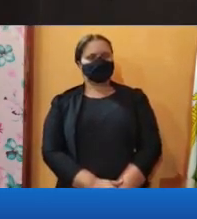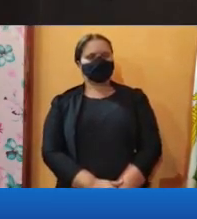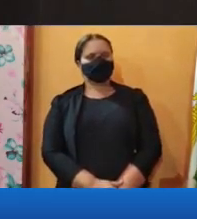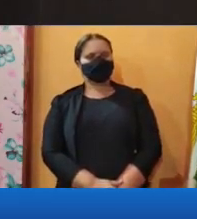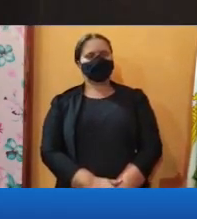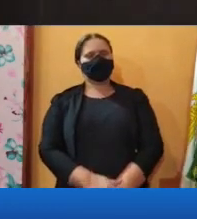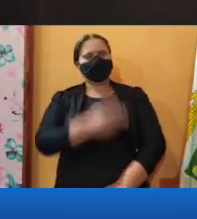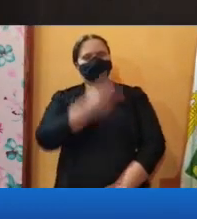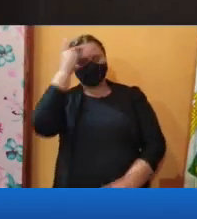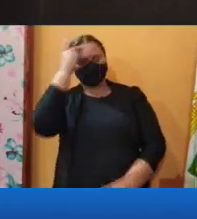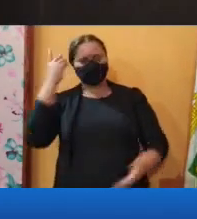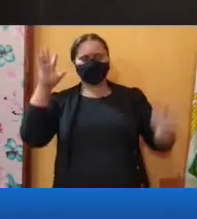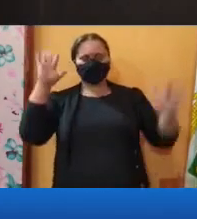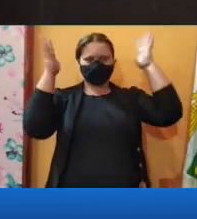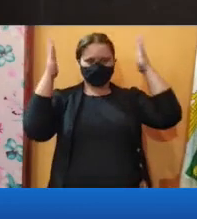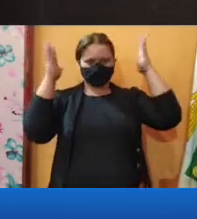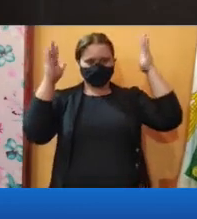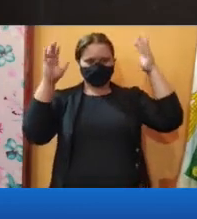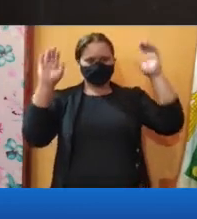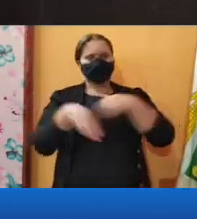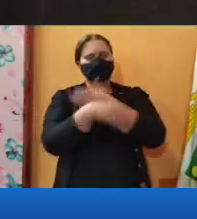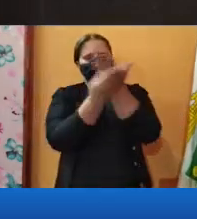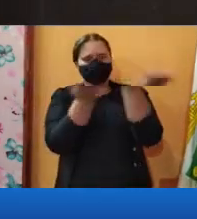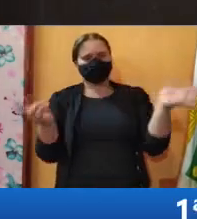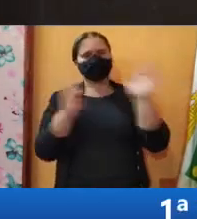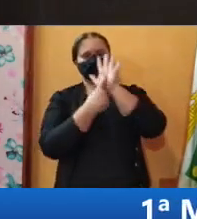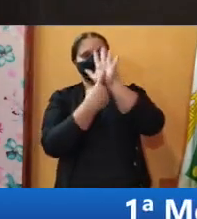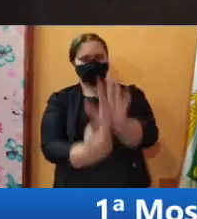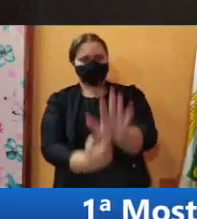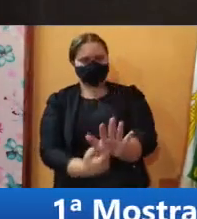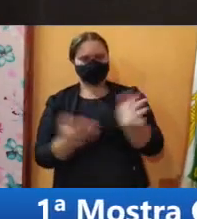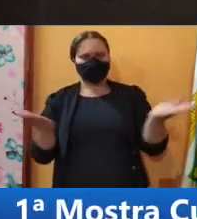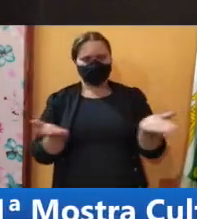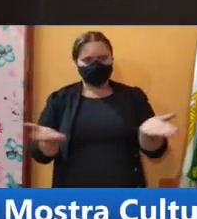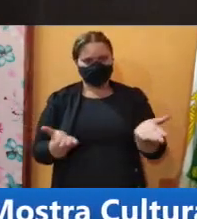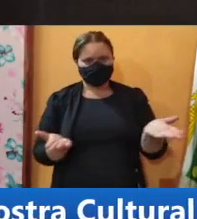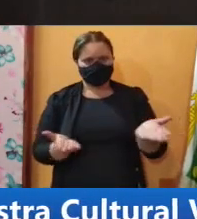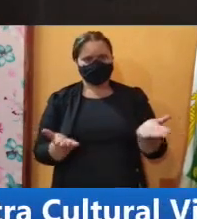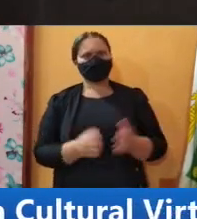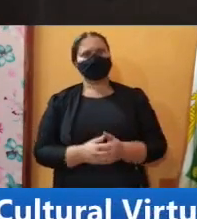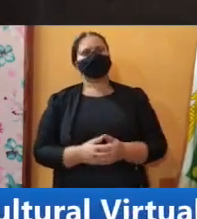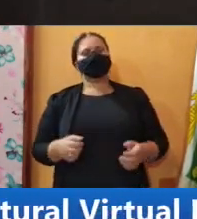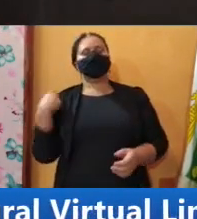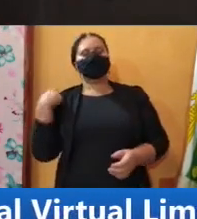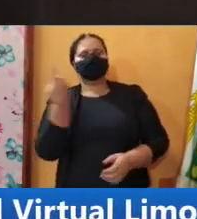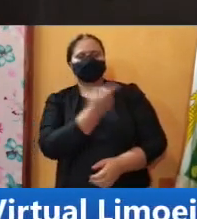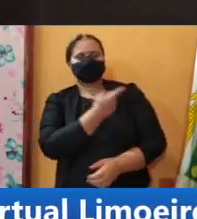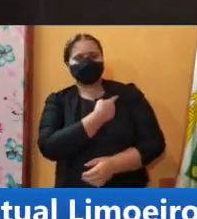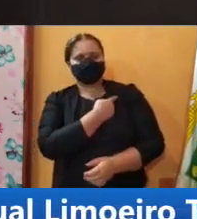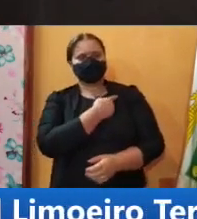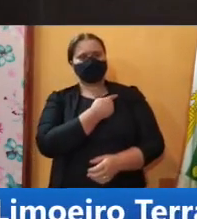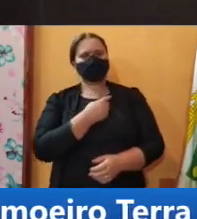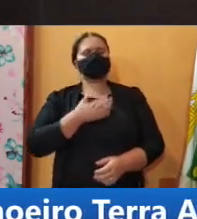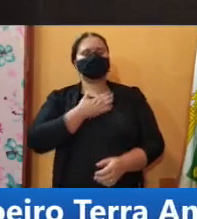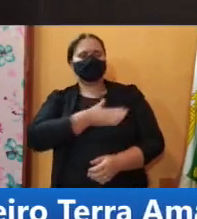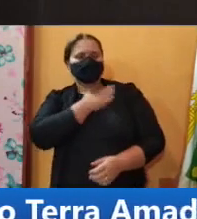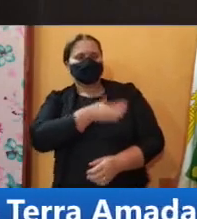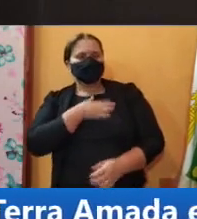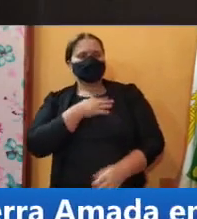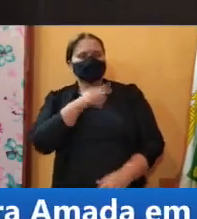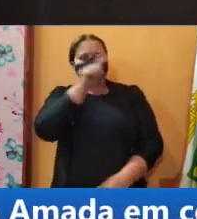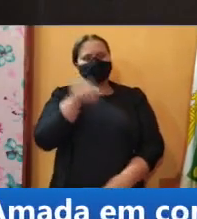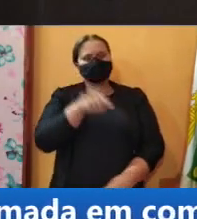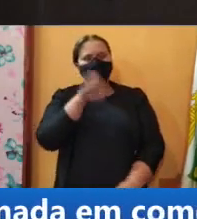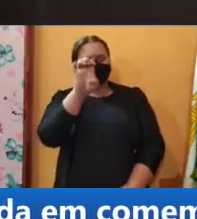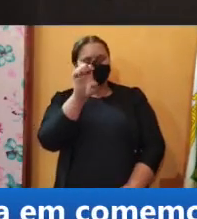Pessoal, vamos aplaudir as apresentações que aconteceram aqui. E, para surpresa nossa, também o nosso querido Zé de Teté, né?